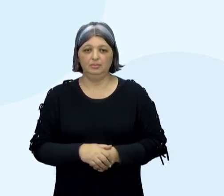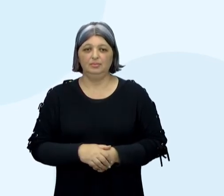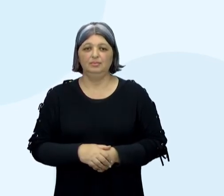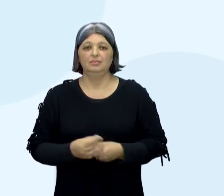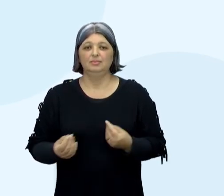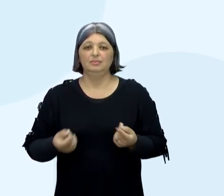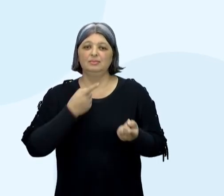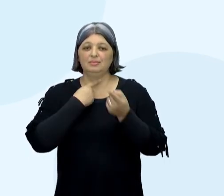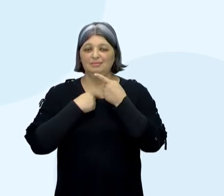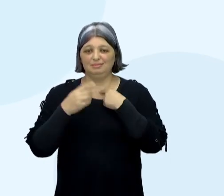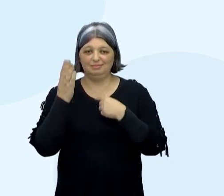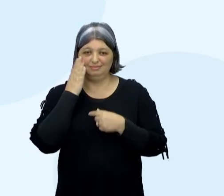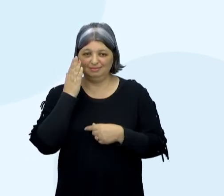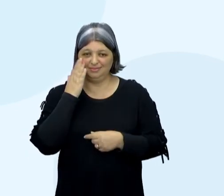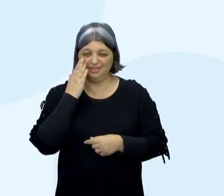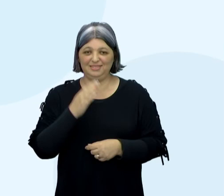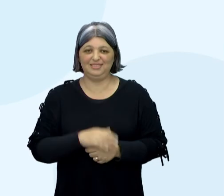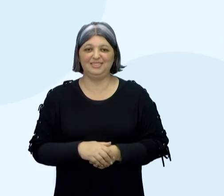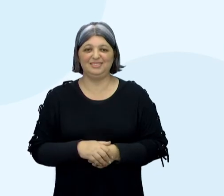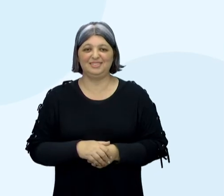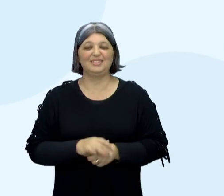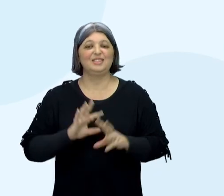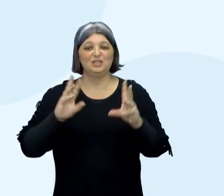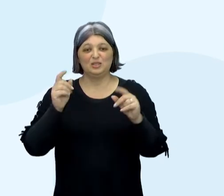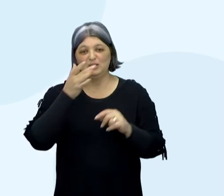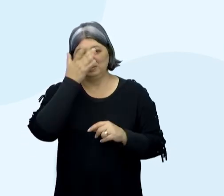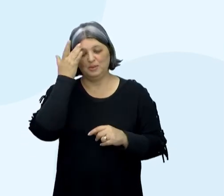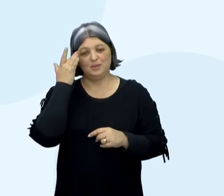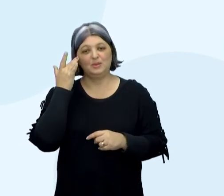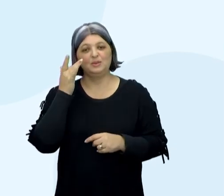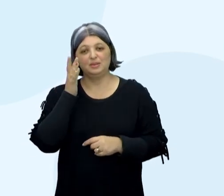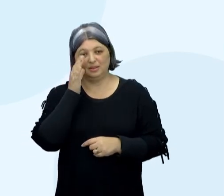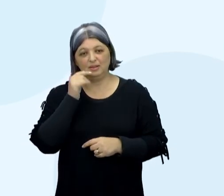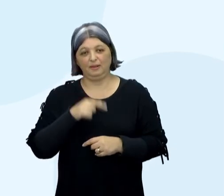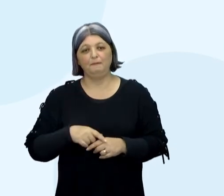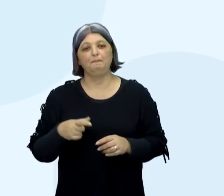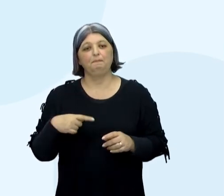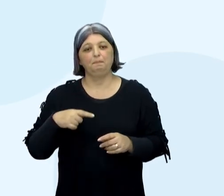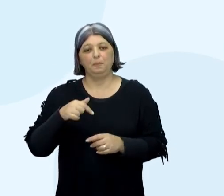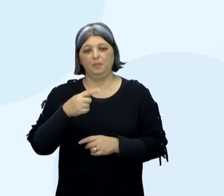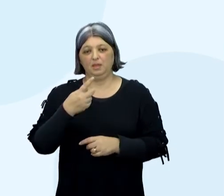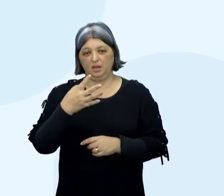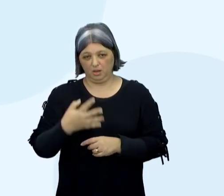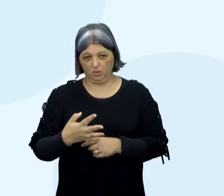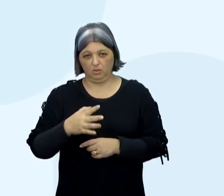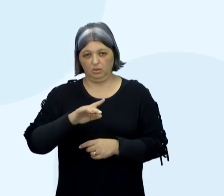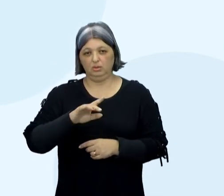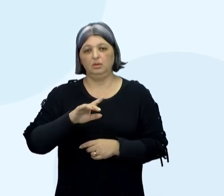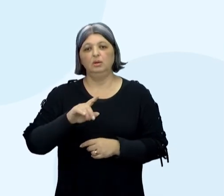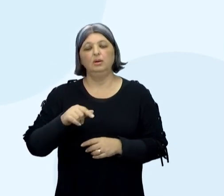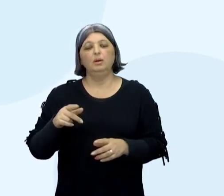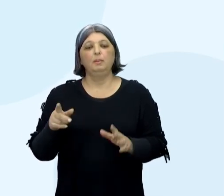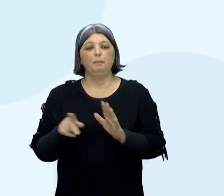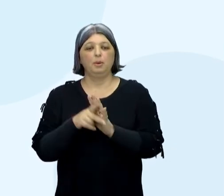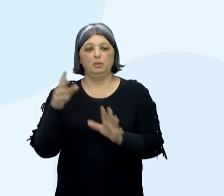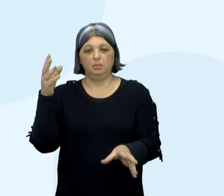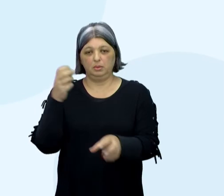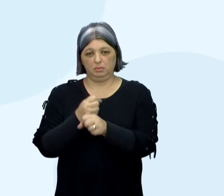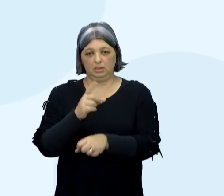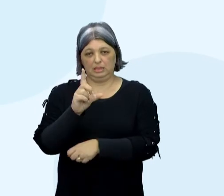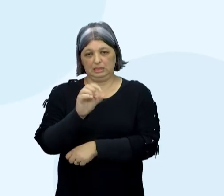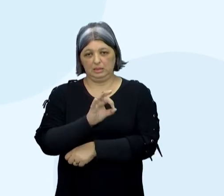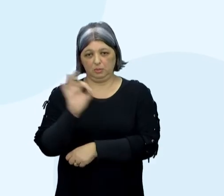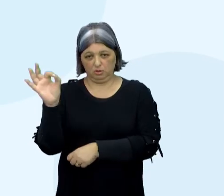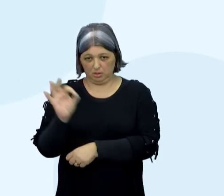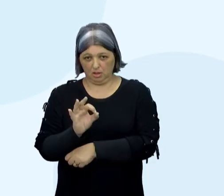vontade de saber. Eu sei que todo mundo quer saber aí. Então, eu tenho 714, me completa aí os